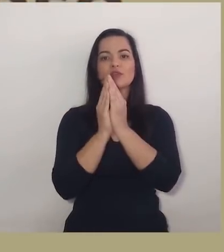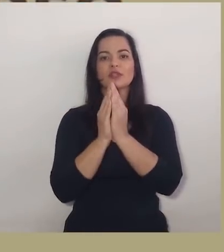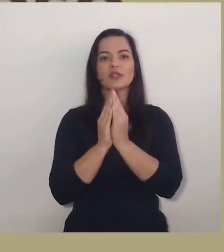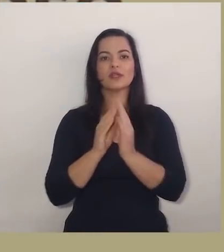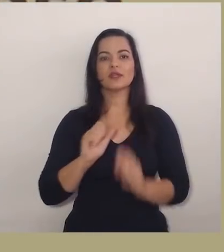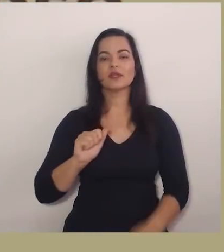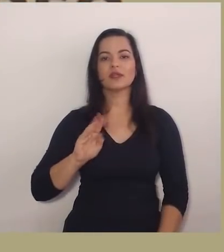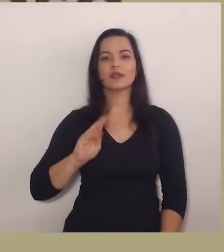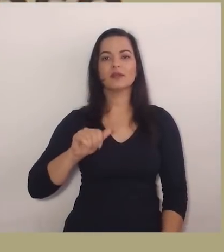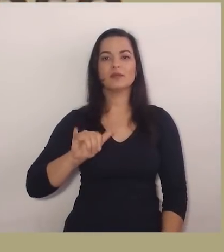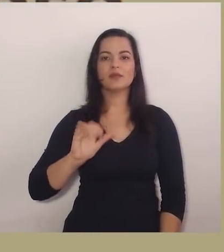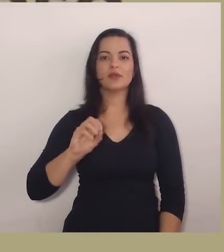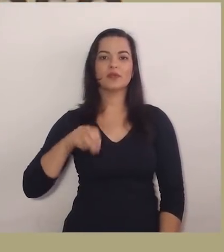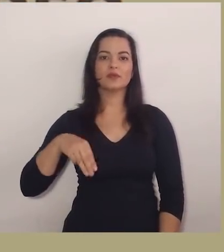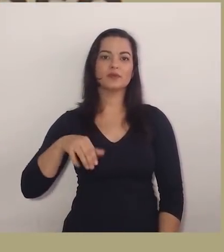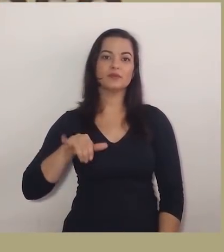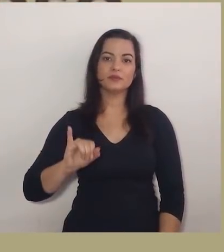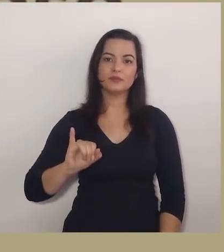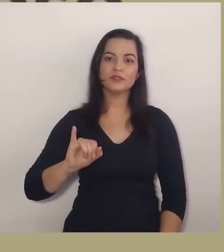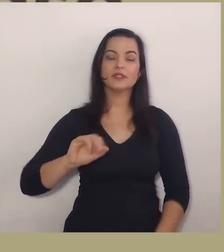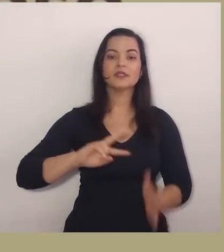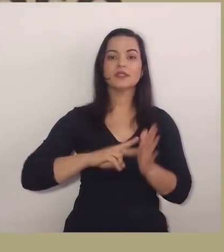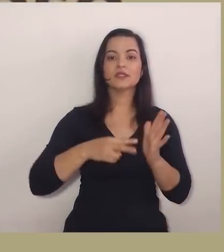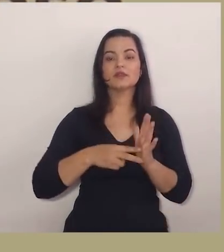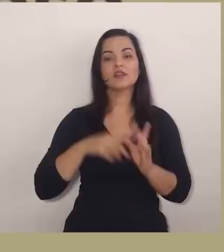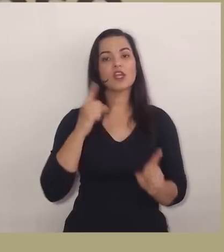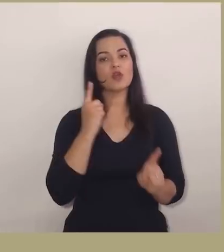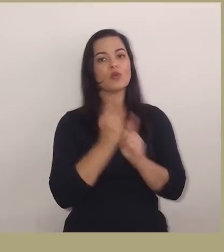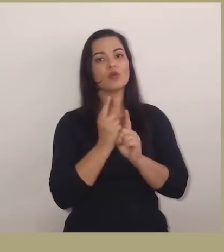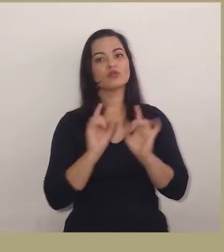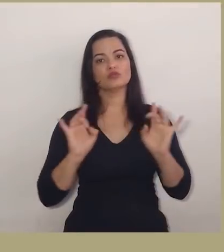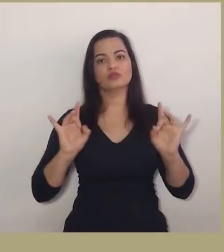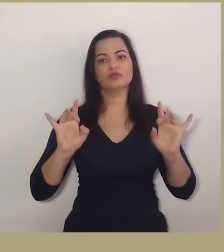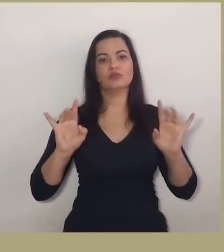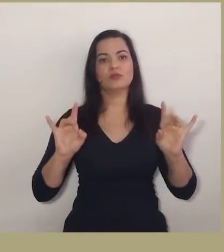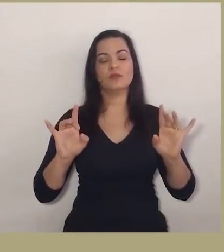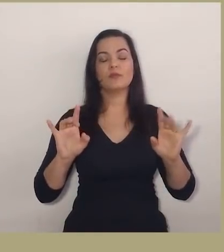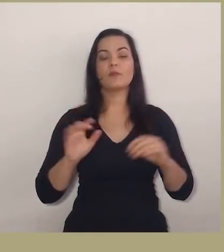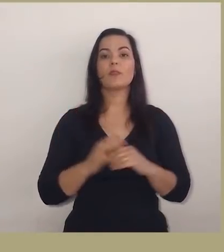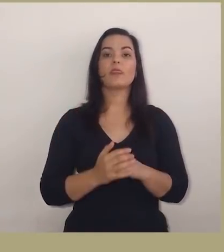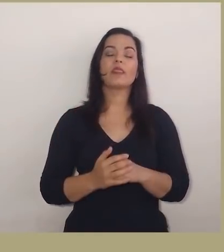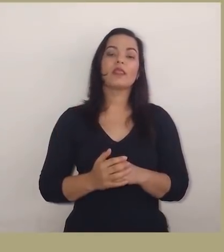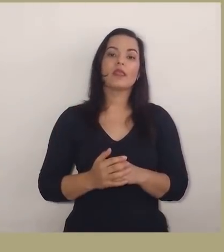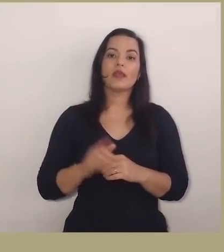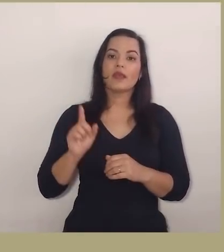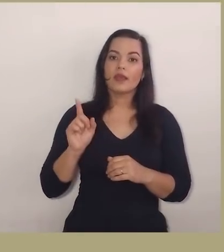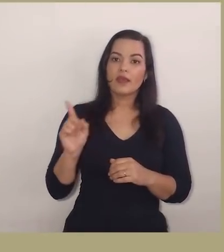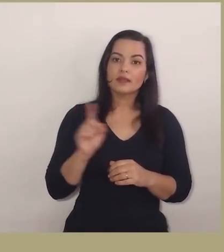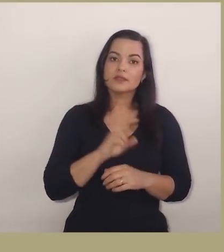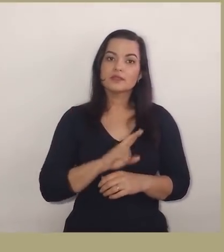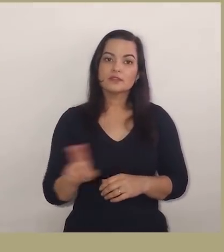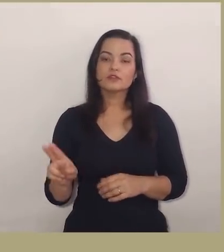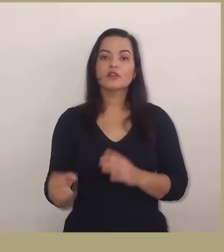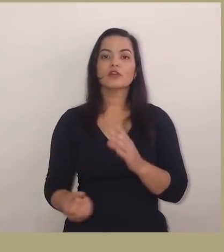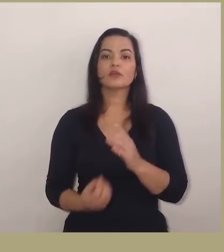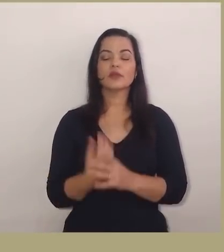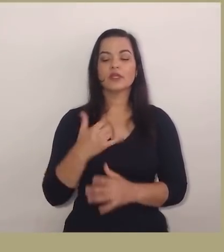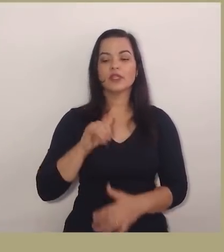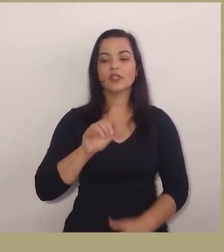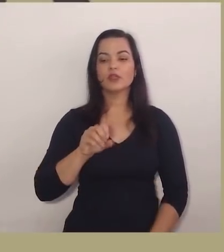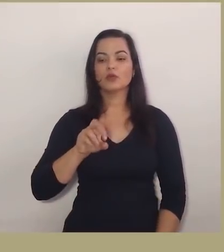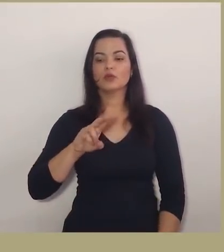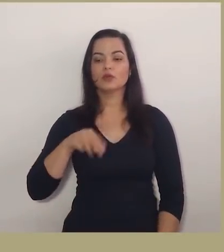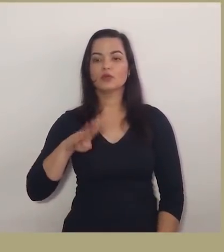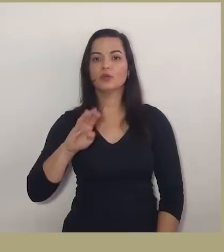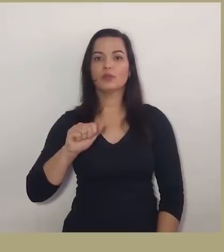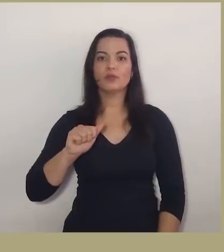Abayomi significa encontro precioso, e esse nome vem do Yorubá, uma das maiores etnias do continente, presentes na